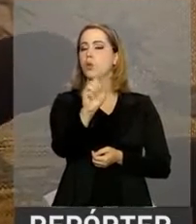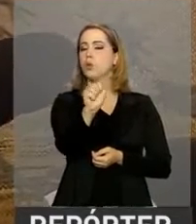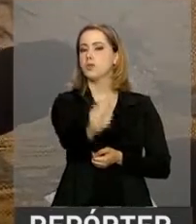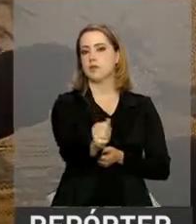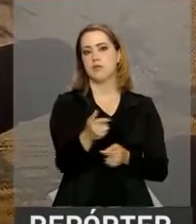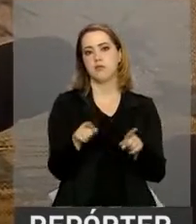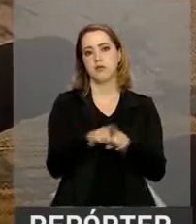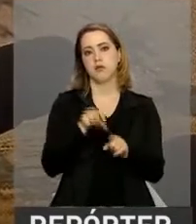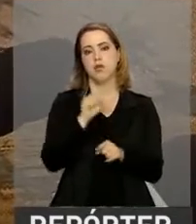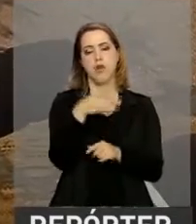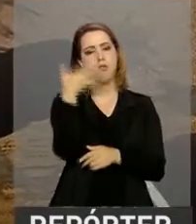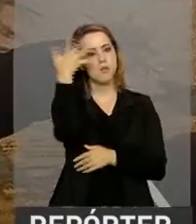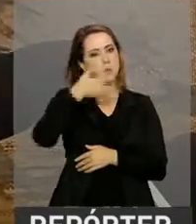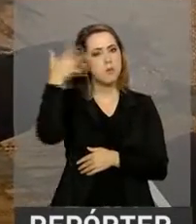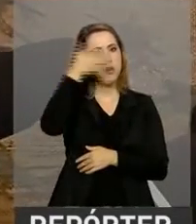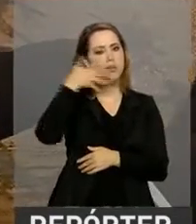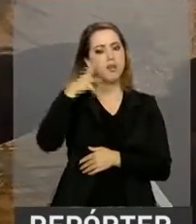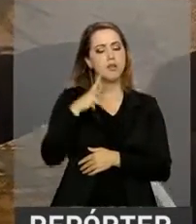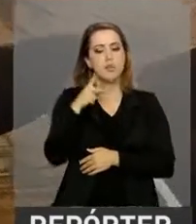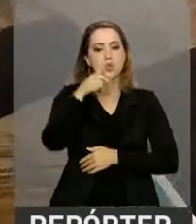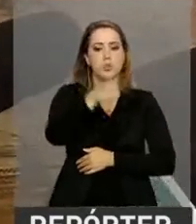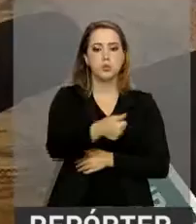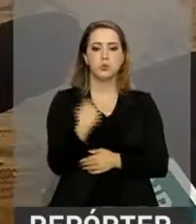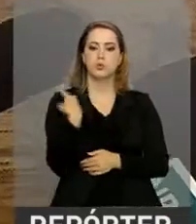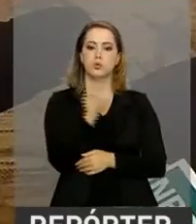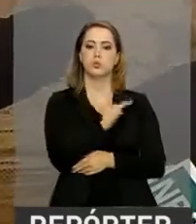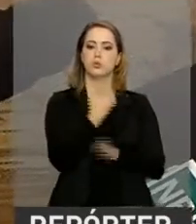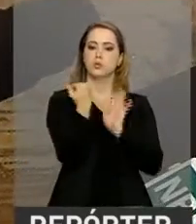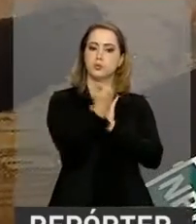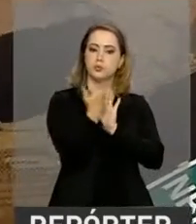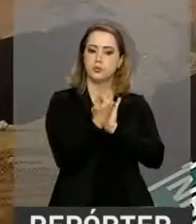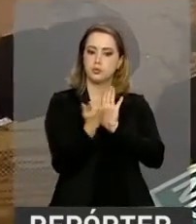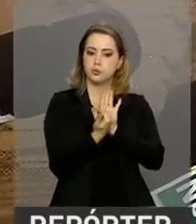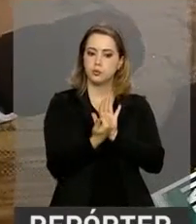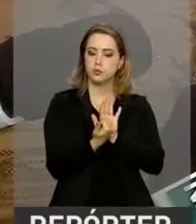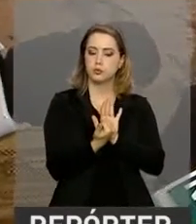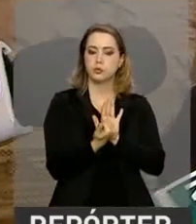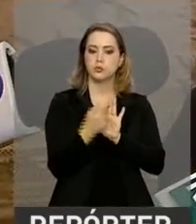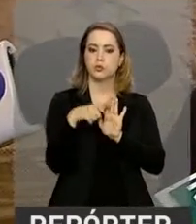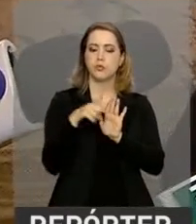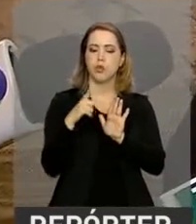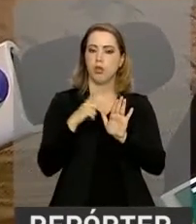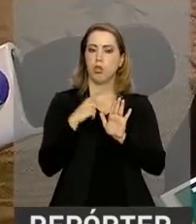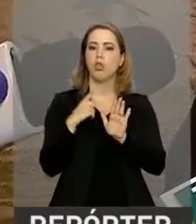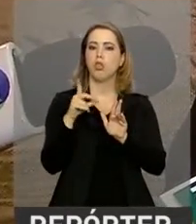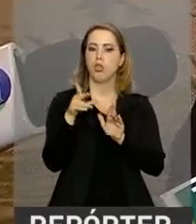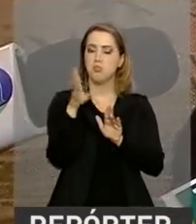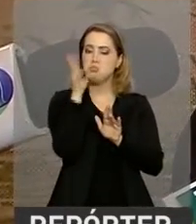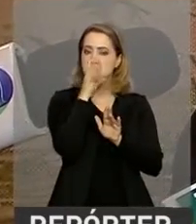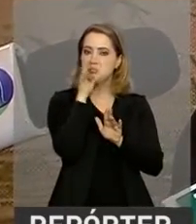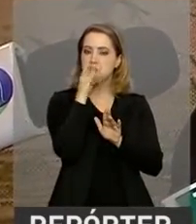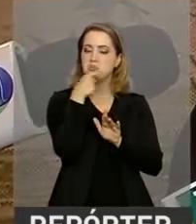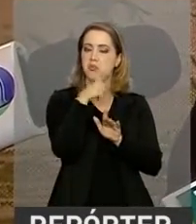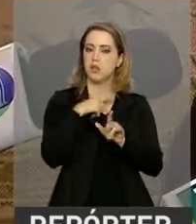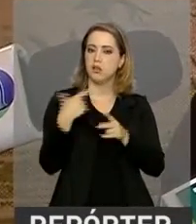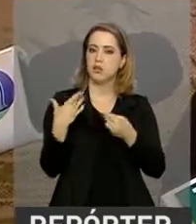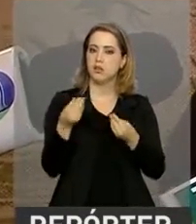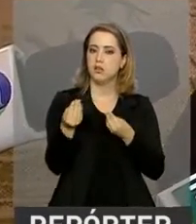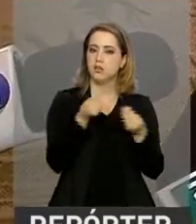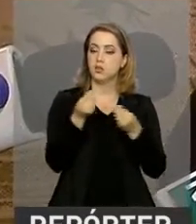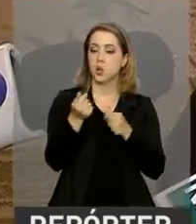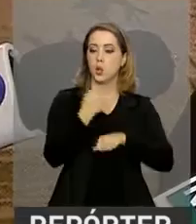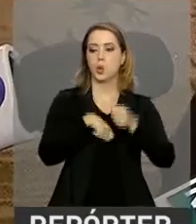variadas sobre o nosso projeto até porque é interessante é uma identidade muito grande de questões